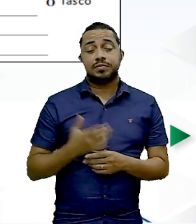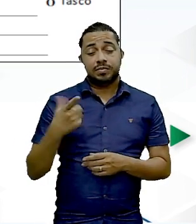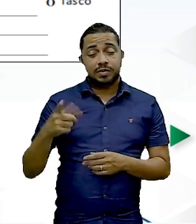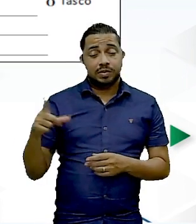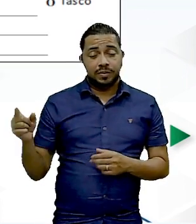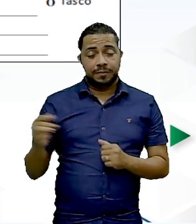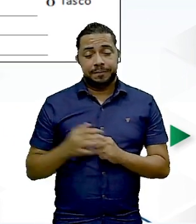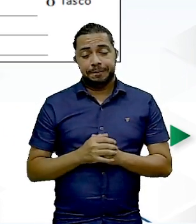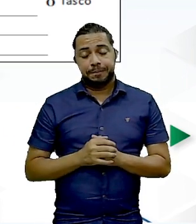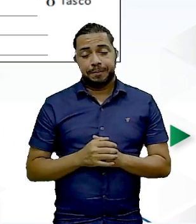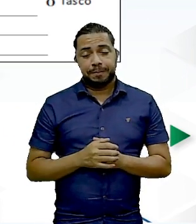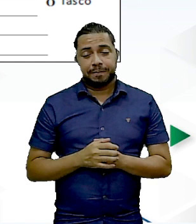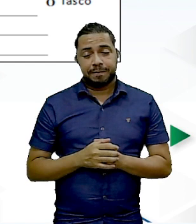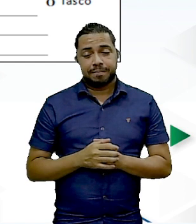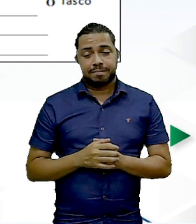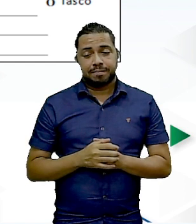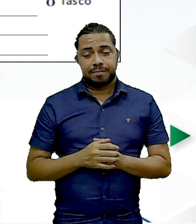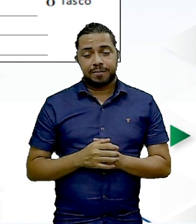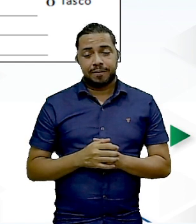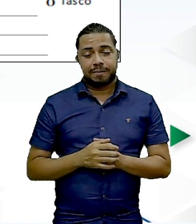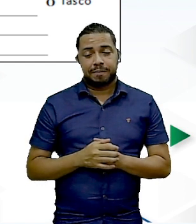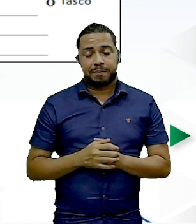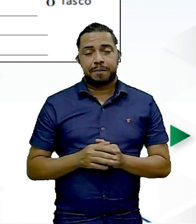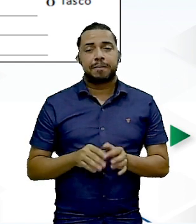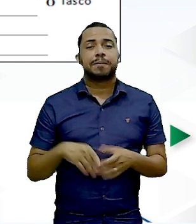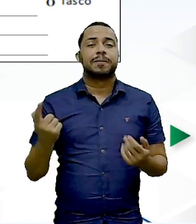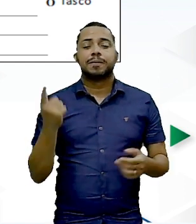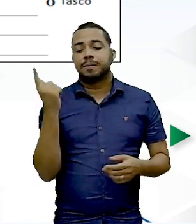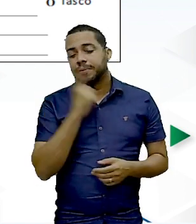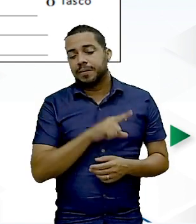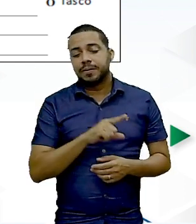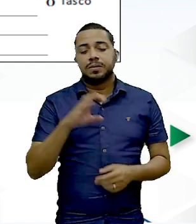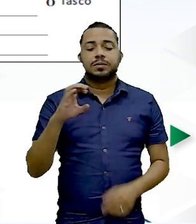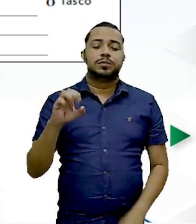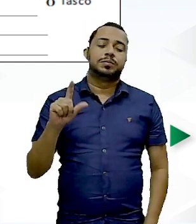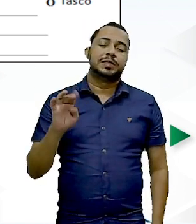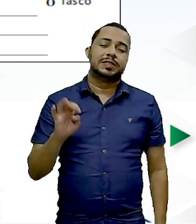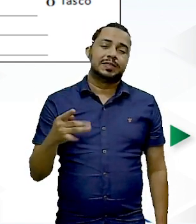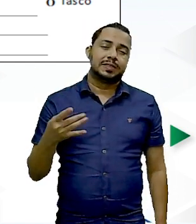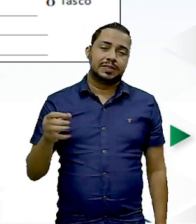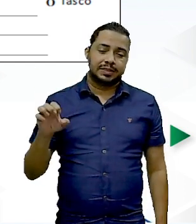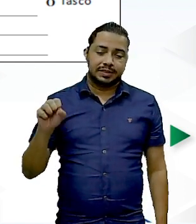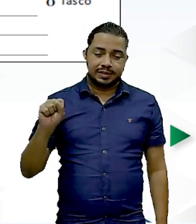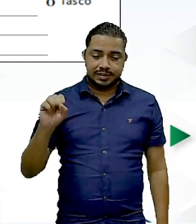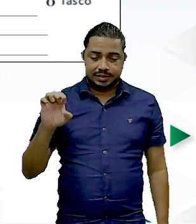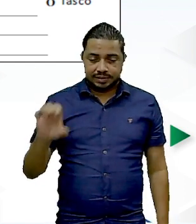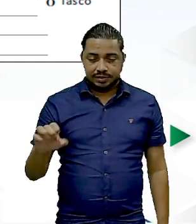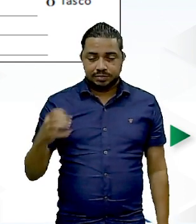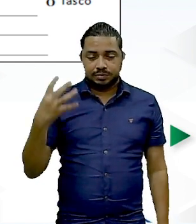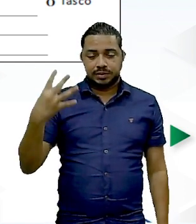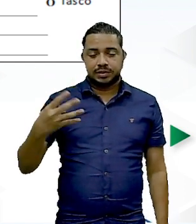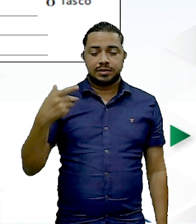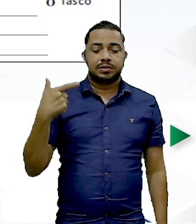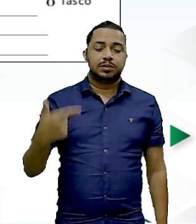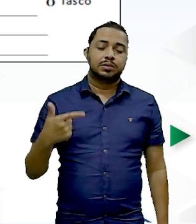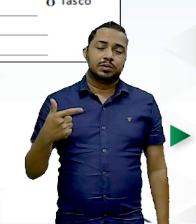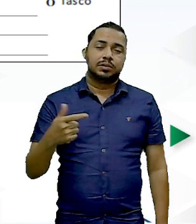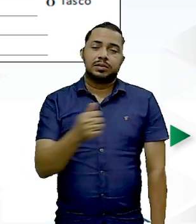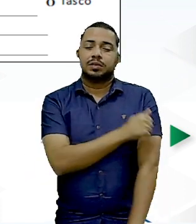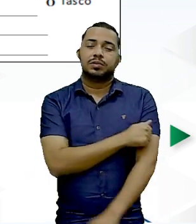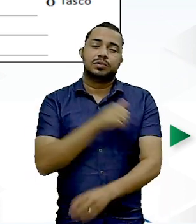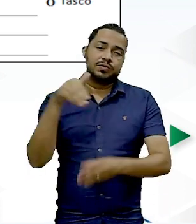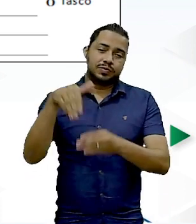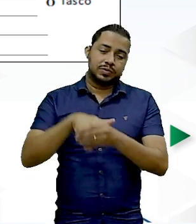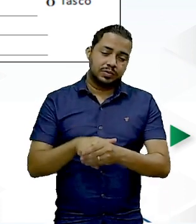aí. Vamos lá, vamos fazer o... Quem ganhou foi o Clubiense, 42 alunos votaram